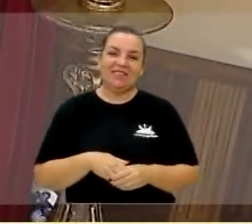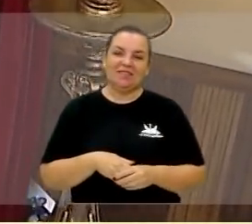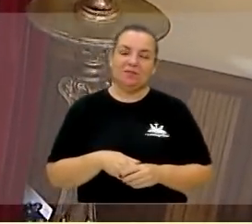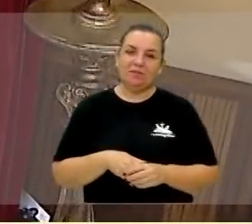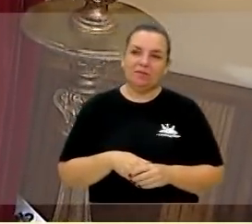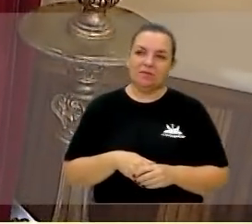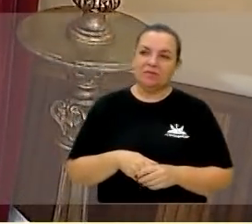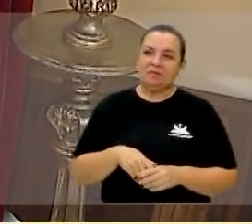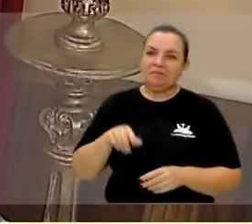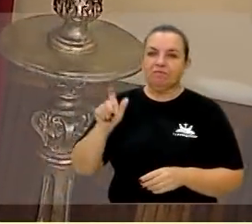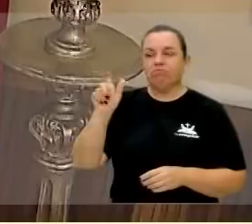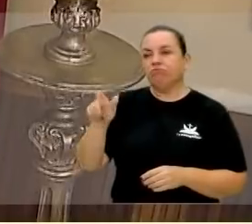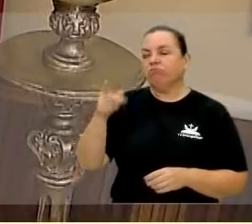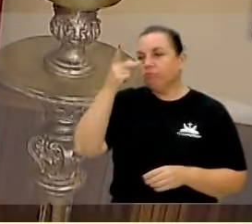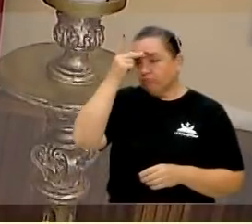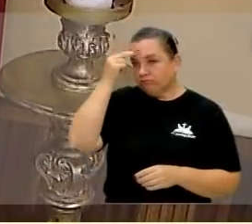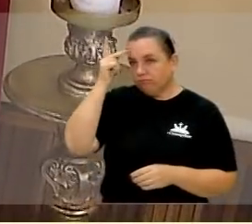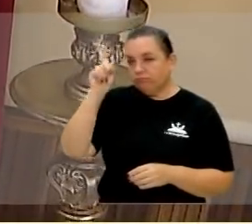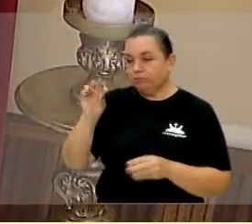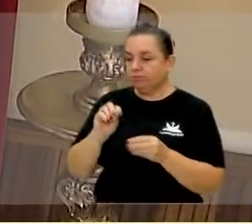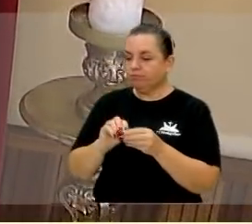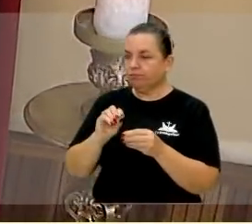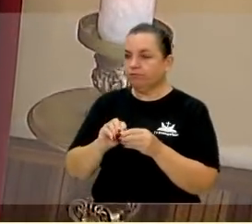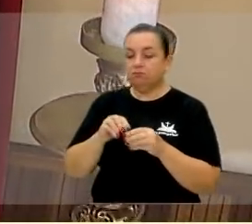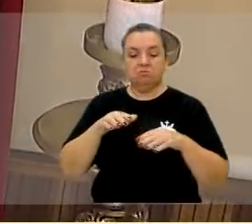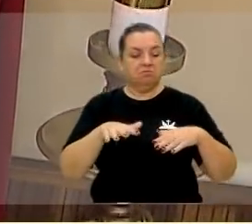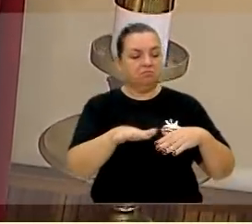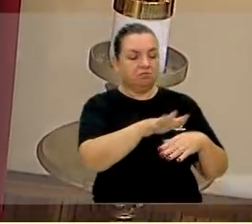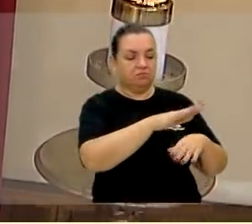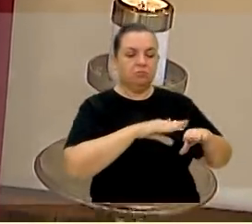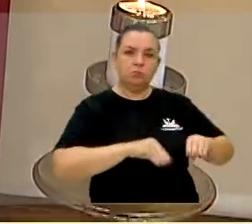alguém aqui fazendo um piquenique,